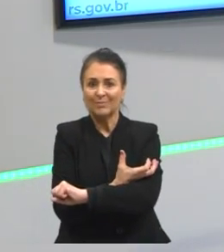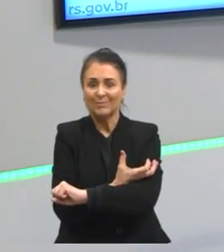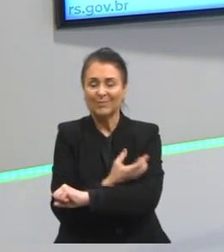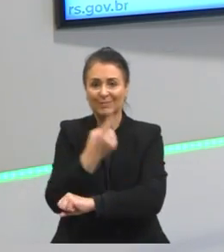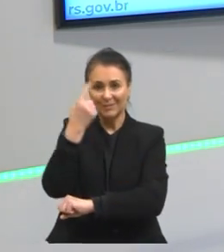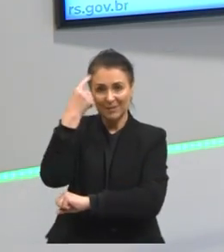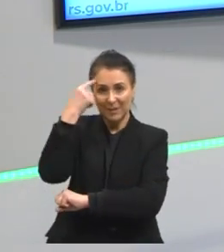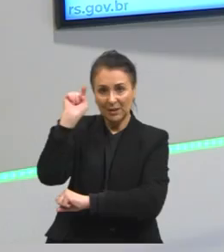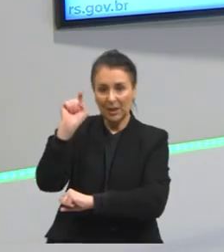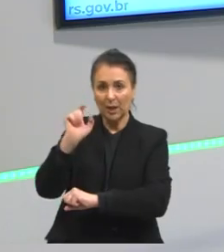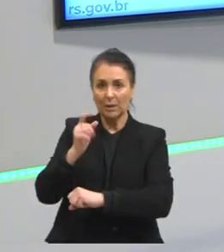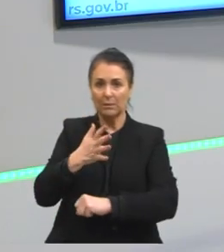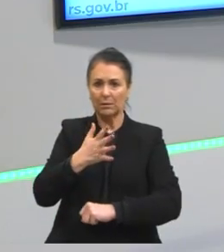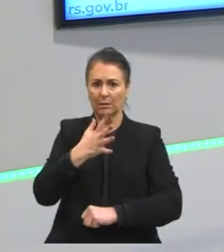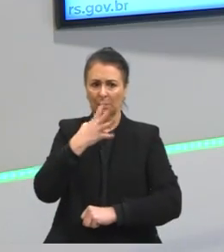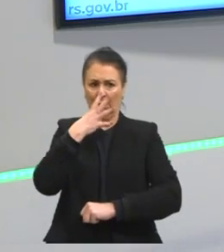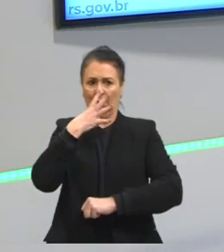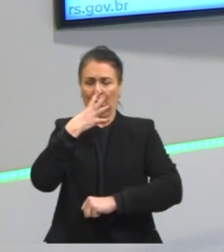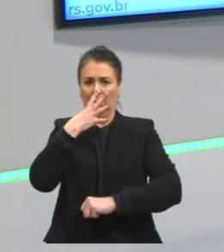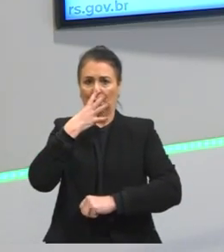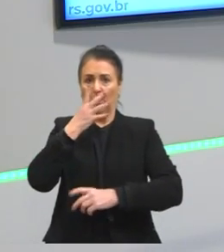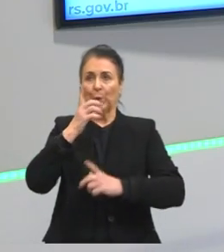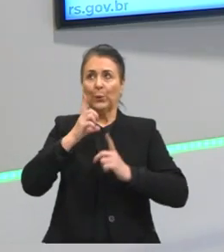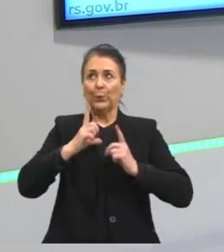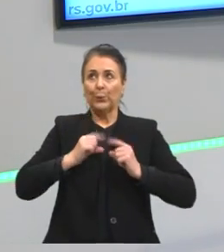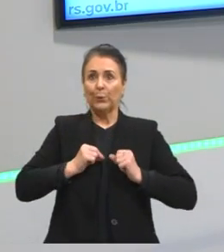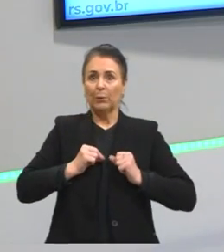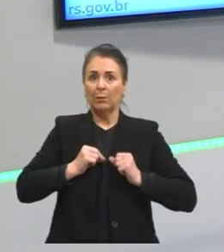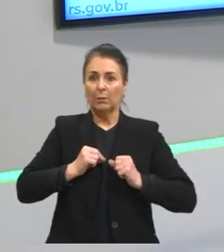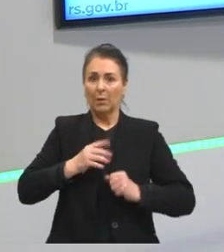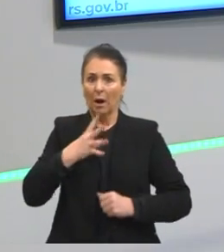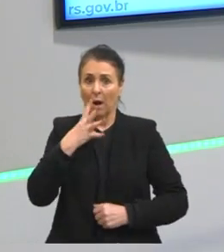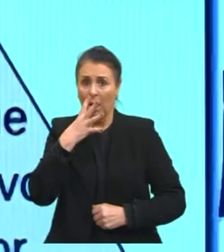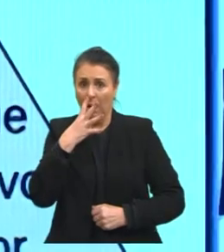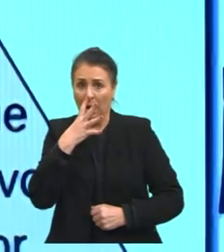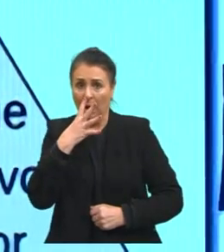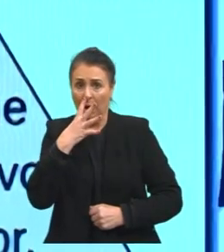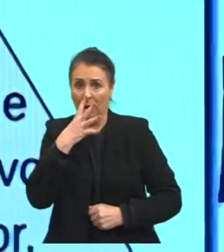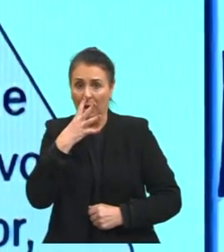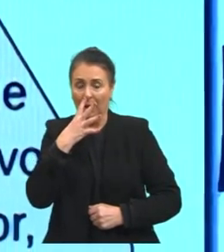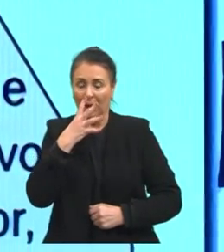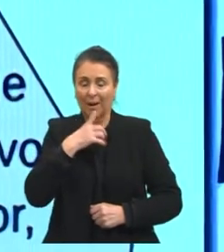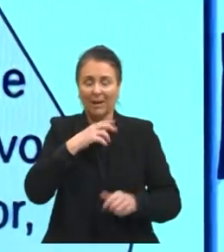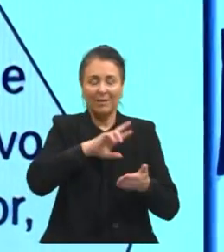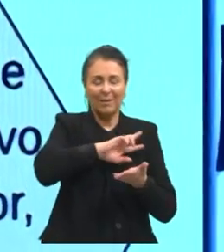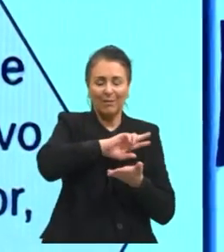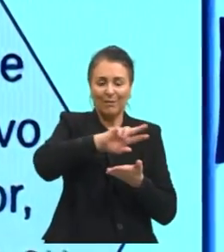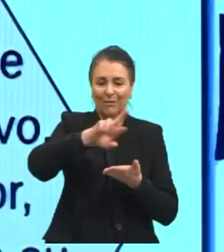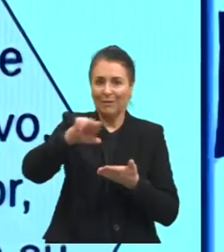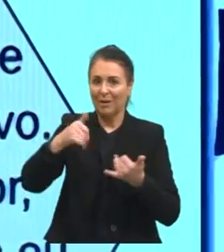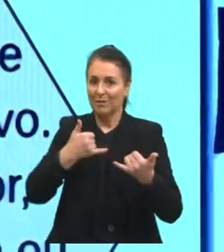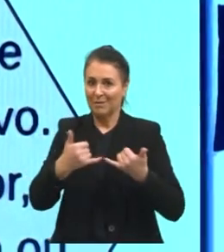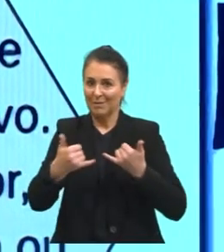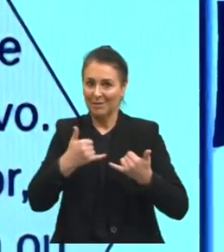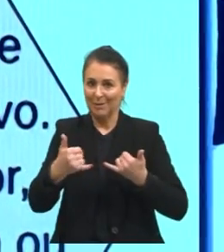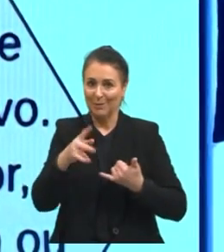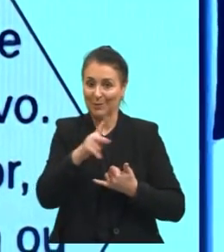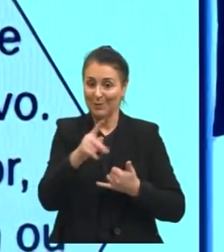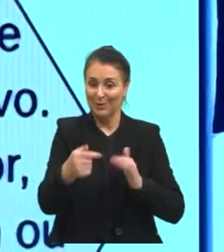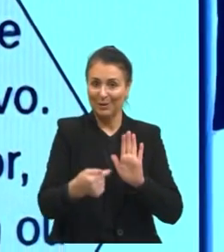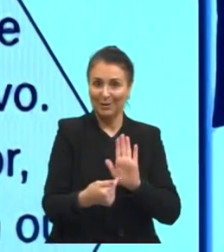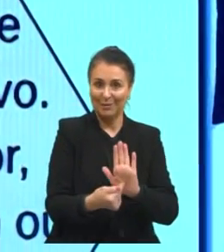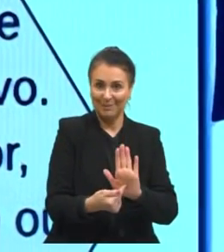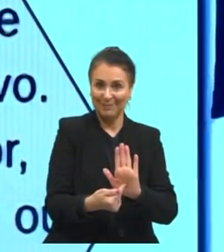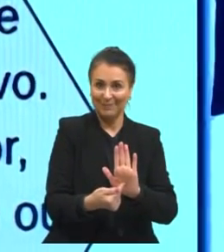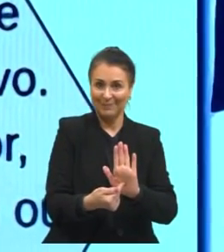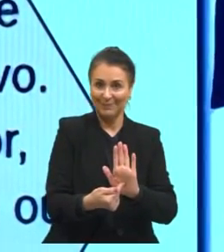ideia de espanto, de alívio, de surpresa. E aqui a gente tem vários exemplos que